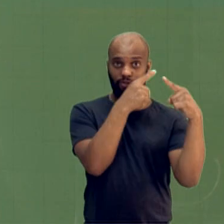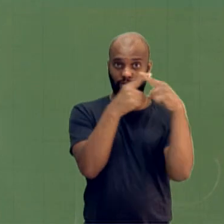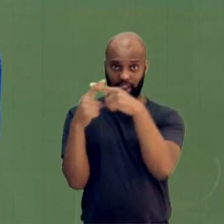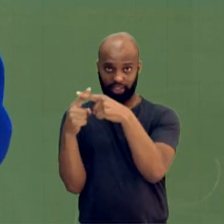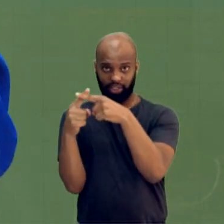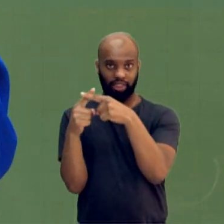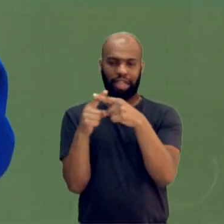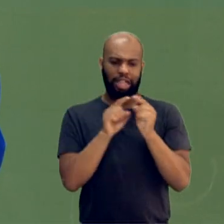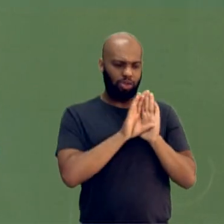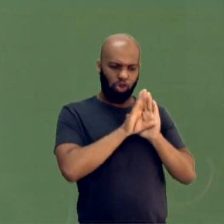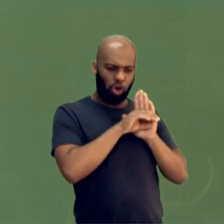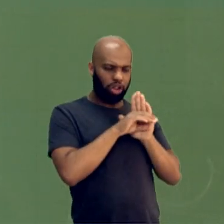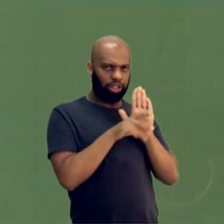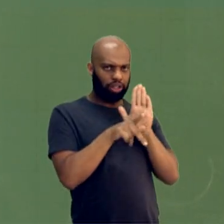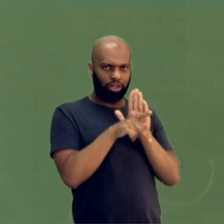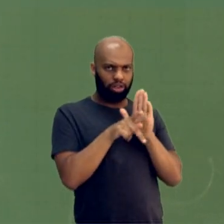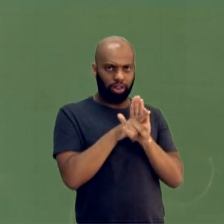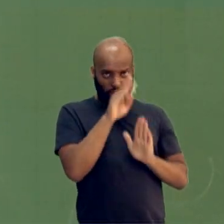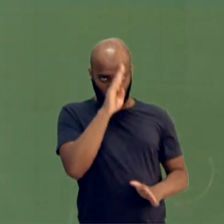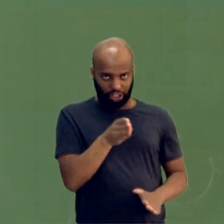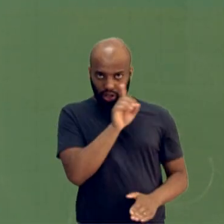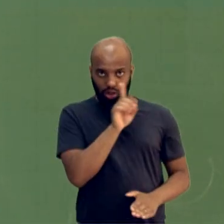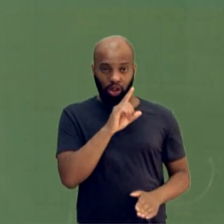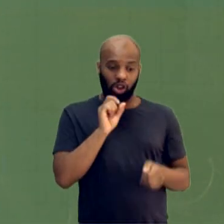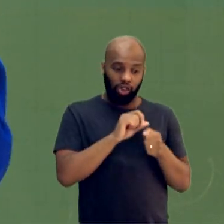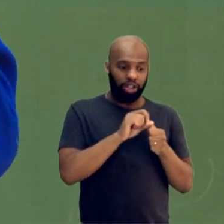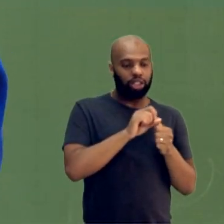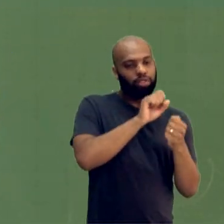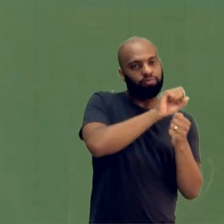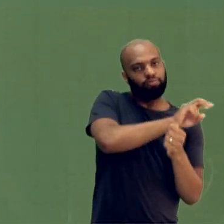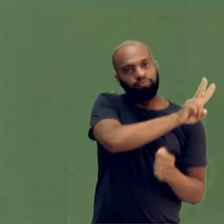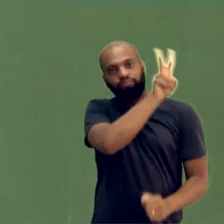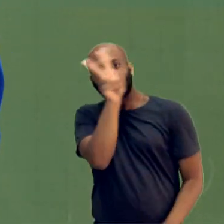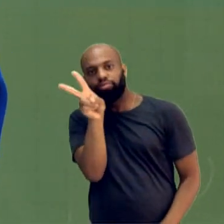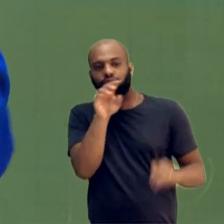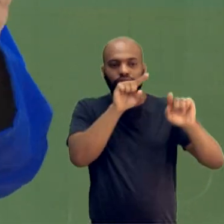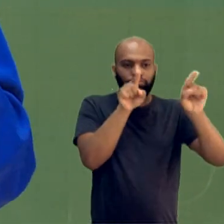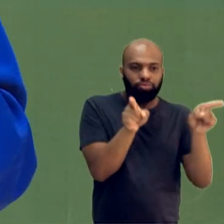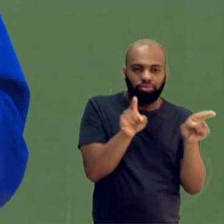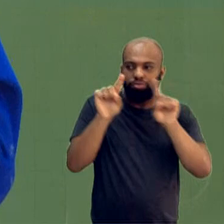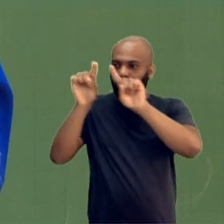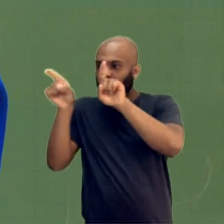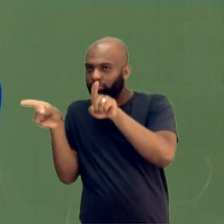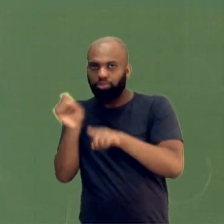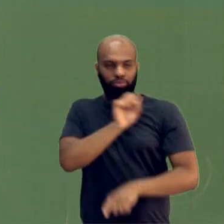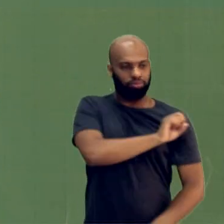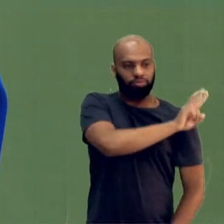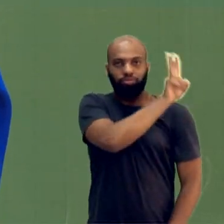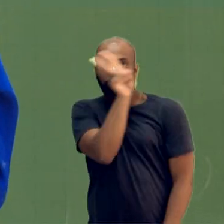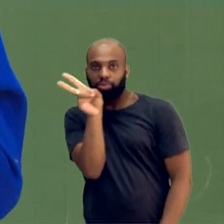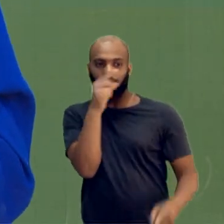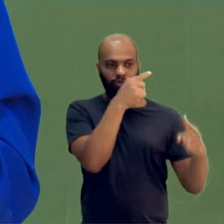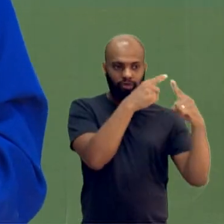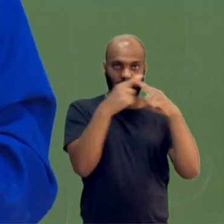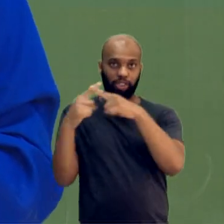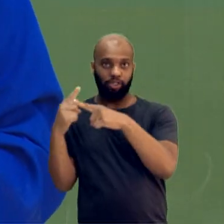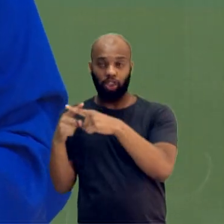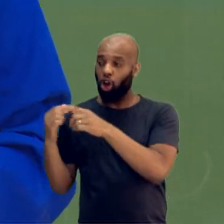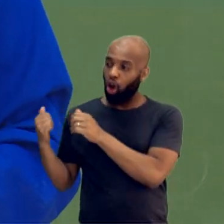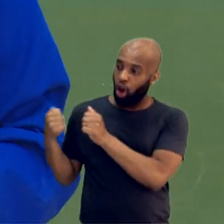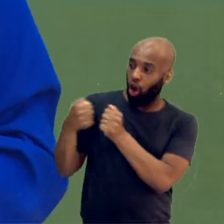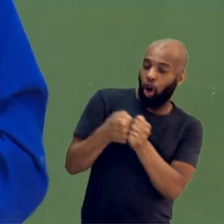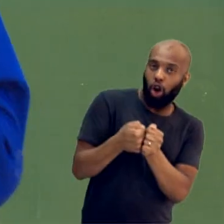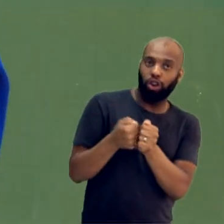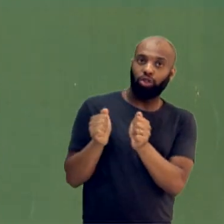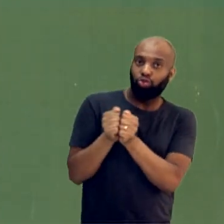conceito direto de produtos notáveis. Tudo bem? Vamos fazer passo a passo na forma distributiva. Me acompanha